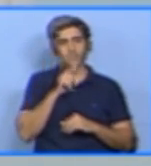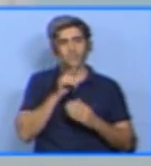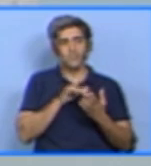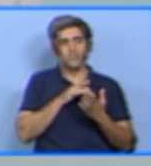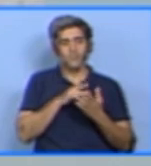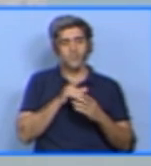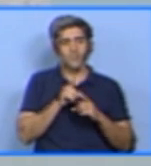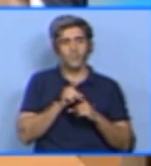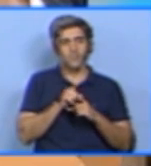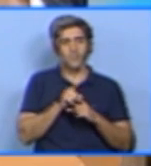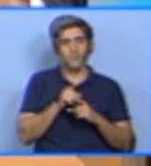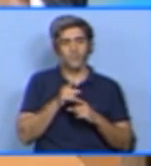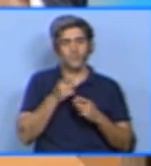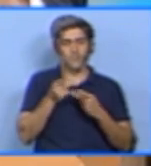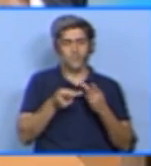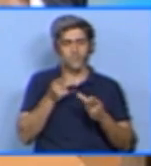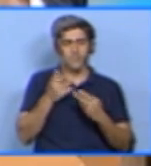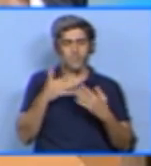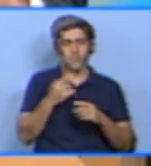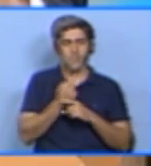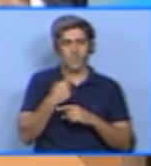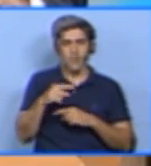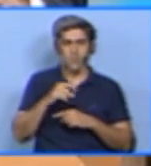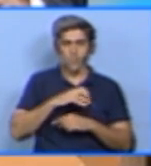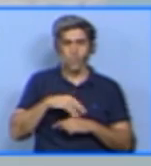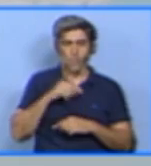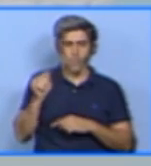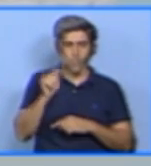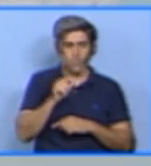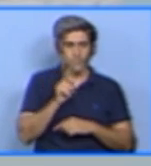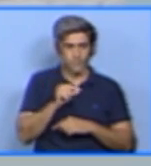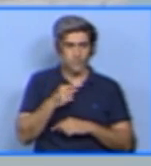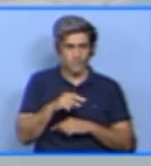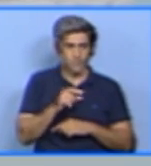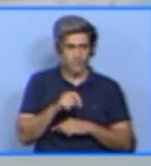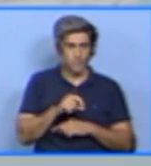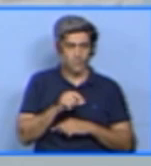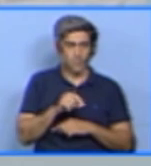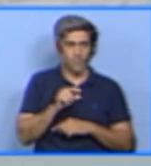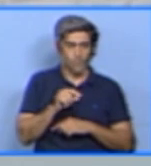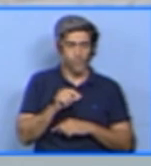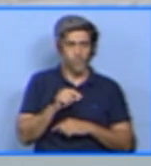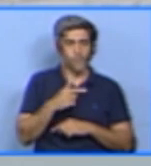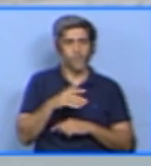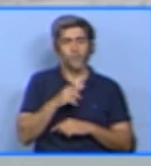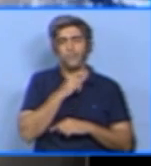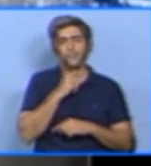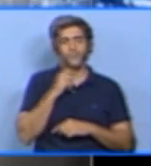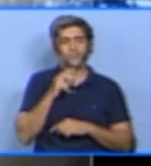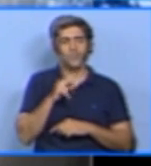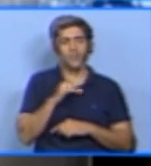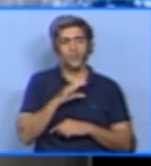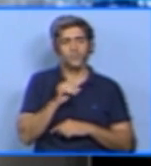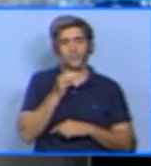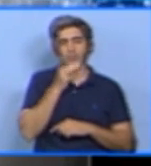uma análise ao mal que existe no mundo, e também passa por aí, também é. Mas o padre Vasco fala do